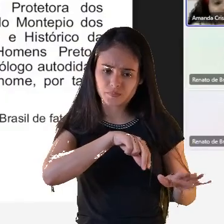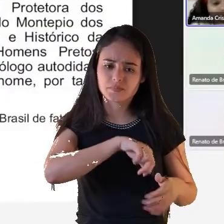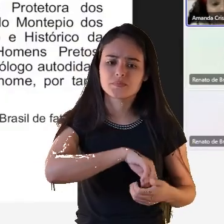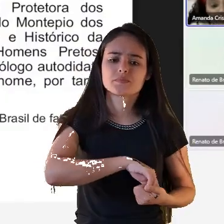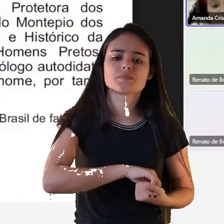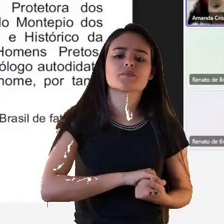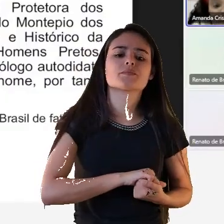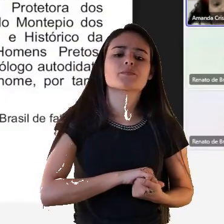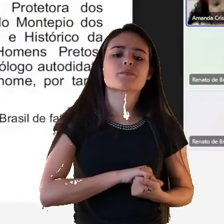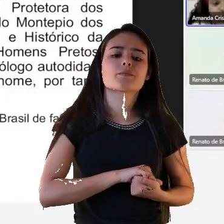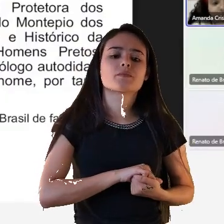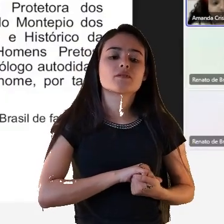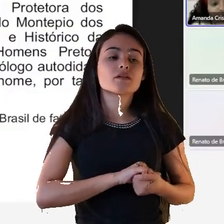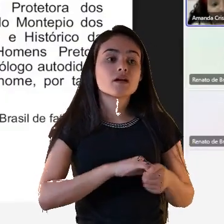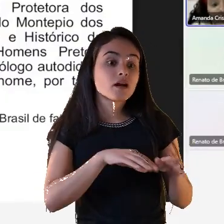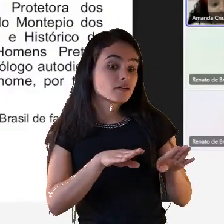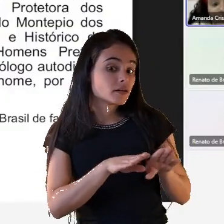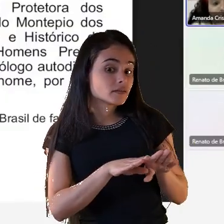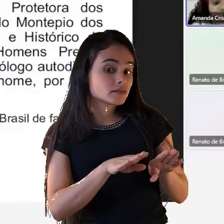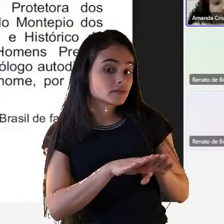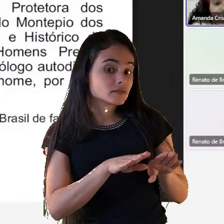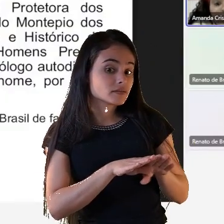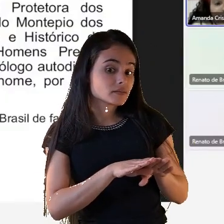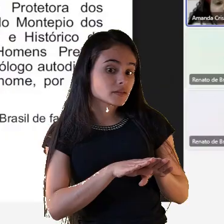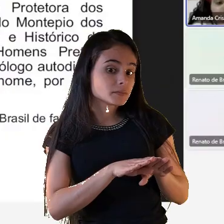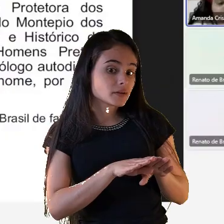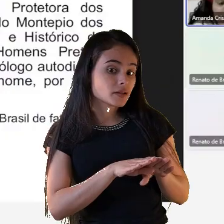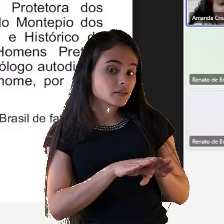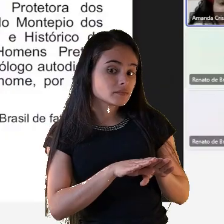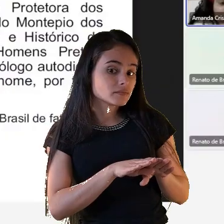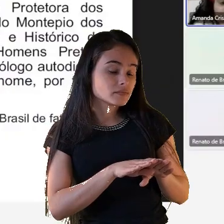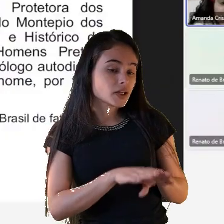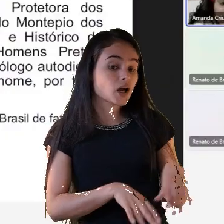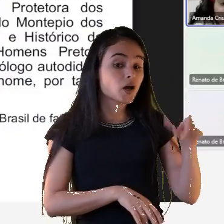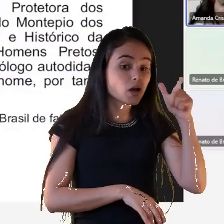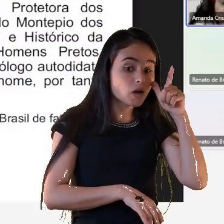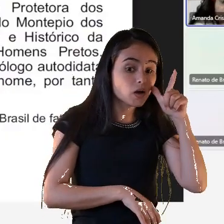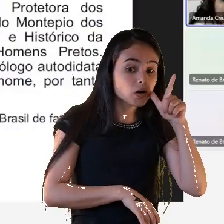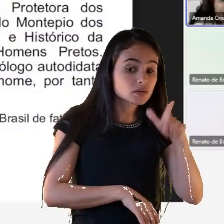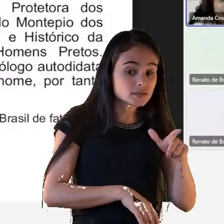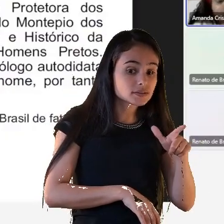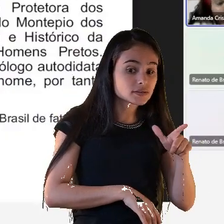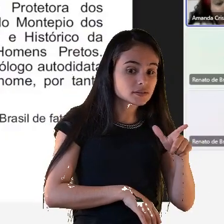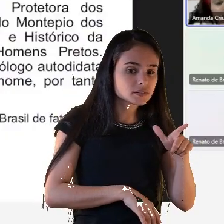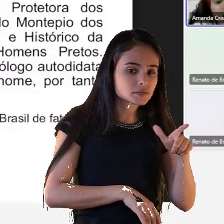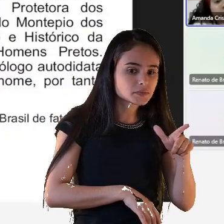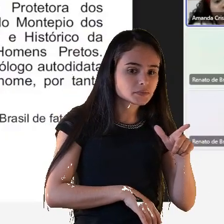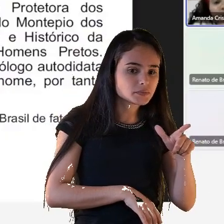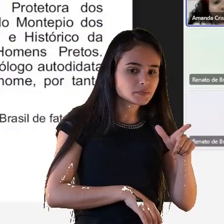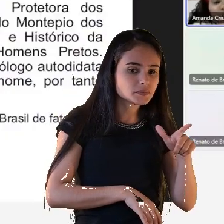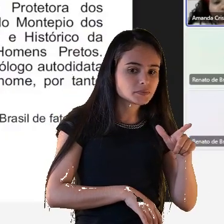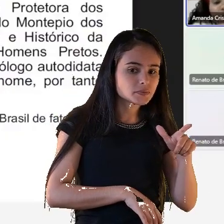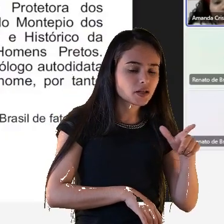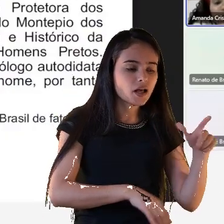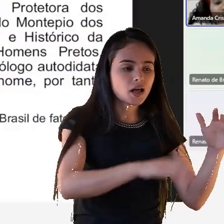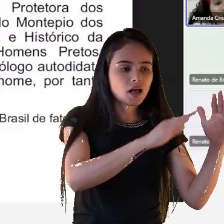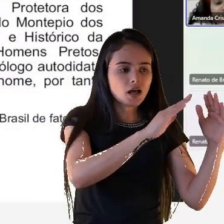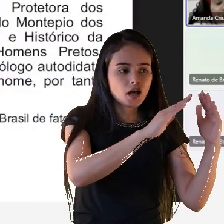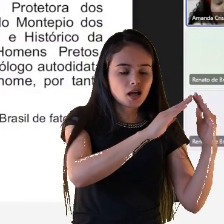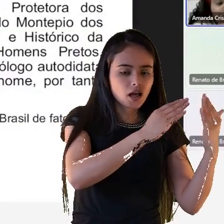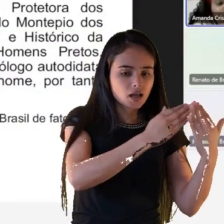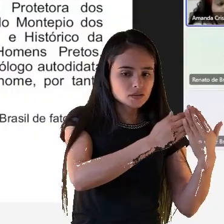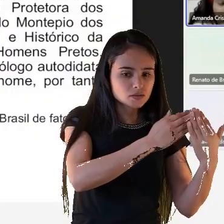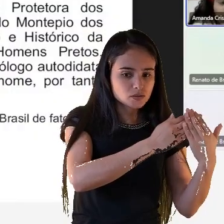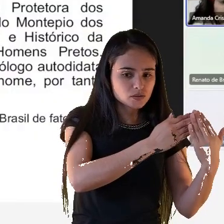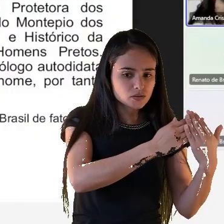sócio fundador do Instituto Geográfico e Histórico da Bahia, né? E membro da Irmandade dos Homens